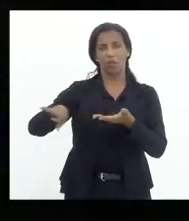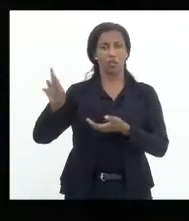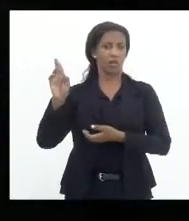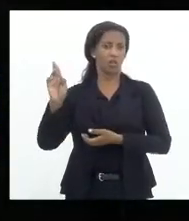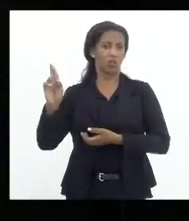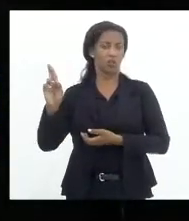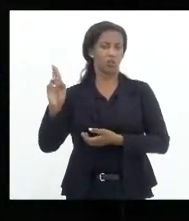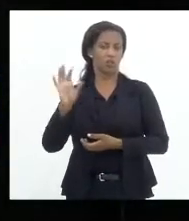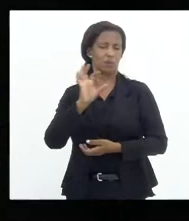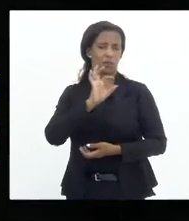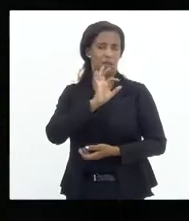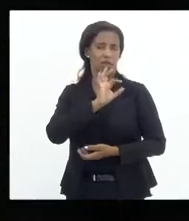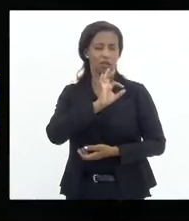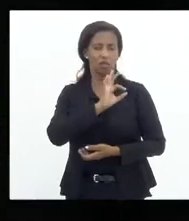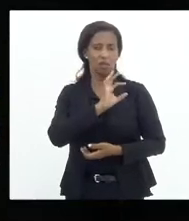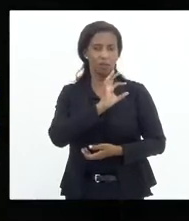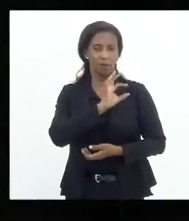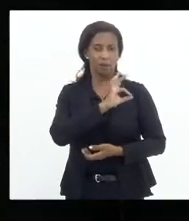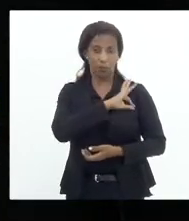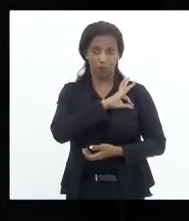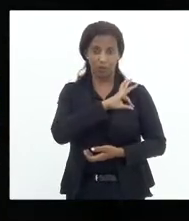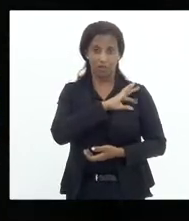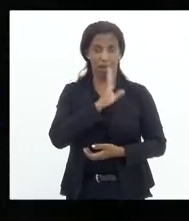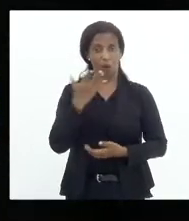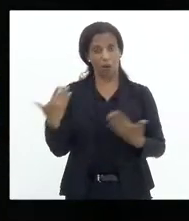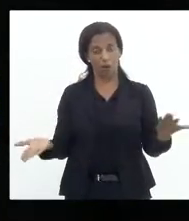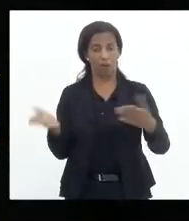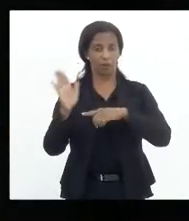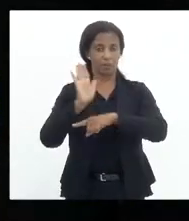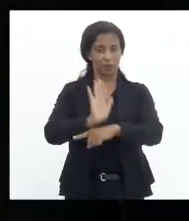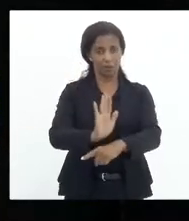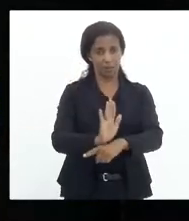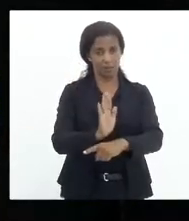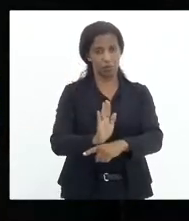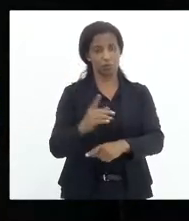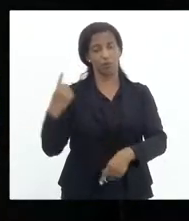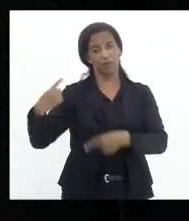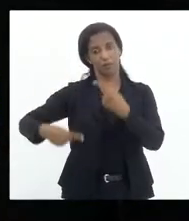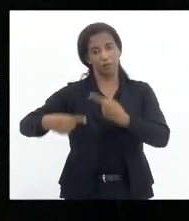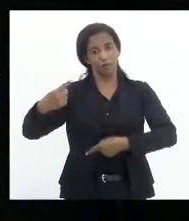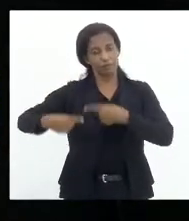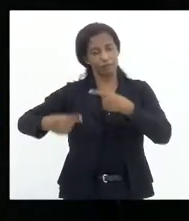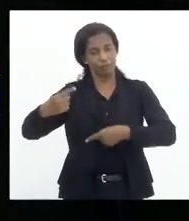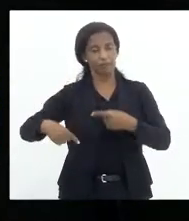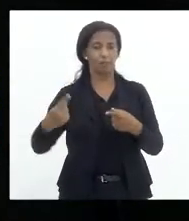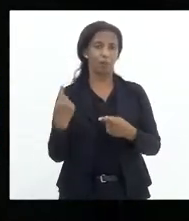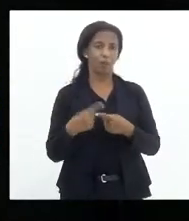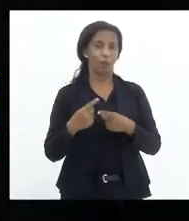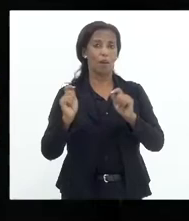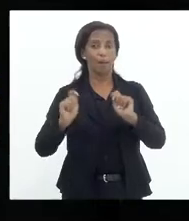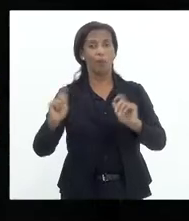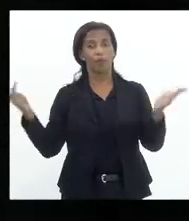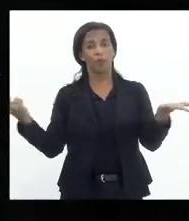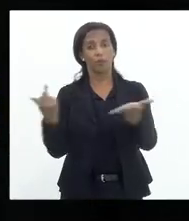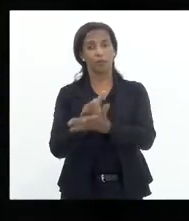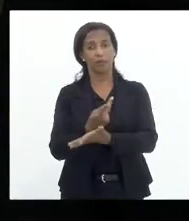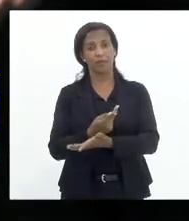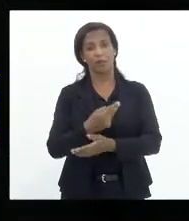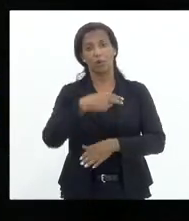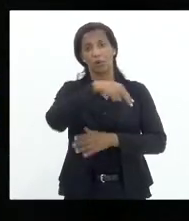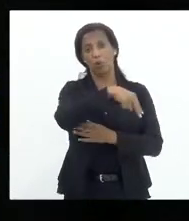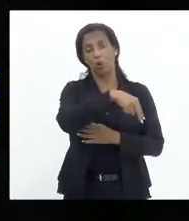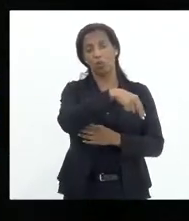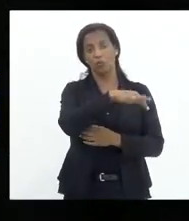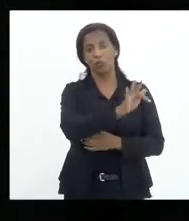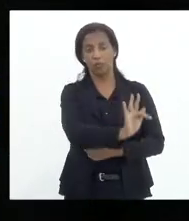claro que haverá um momento em que essa atribuição será concorrente Porque o fato pode estar acontecendo no norte